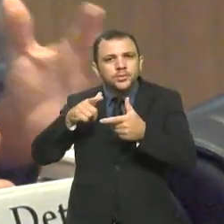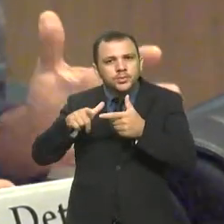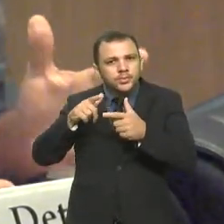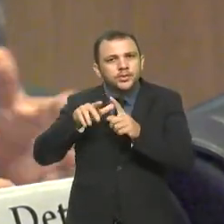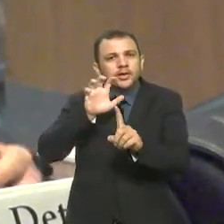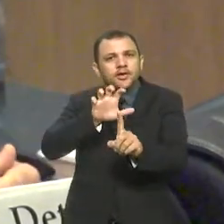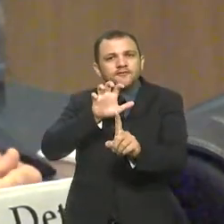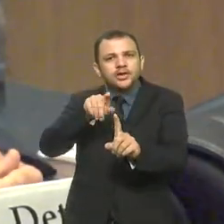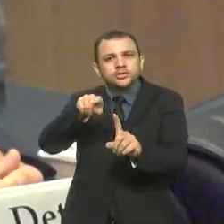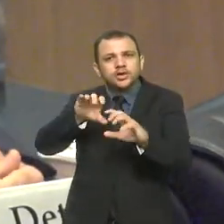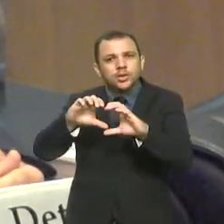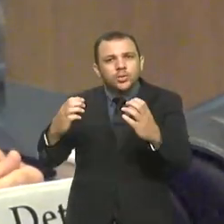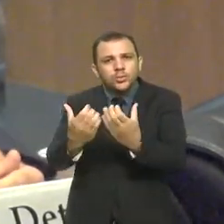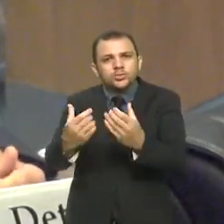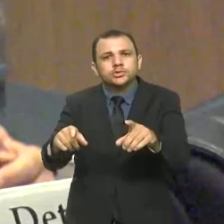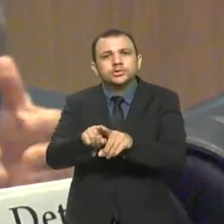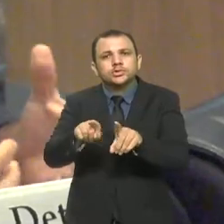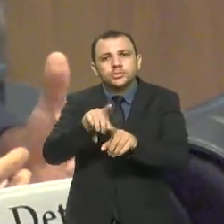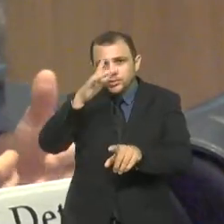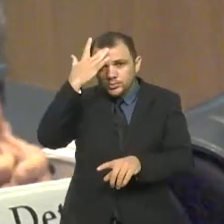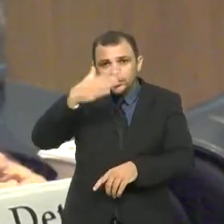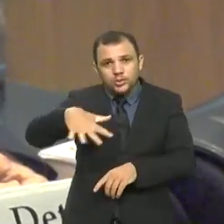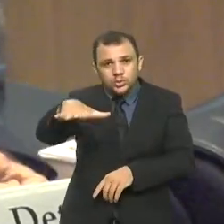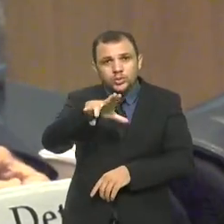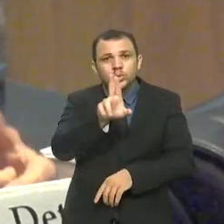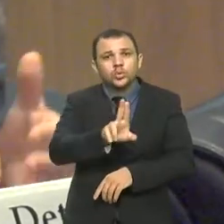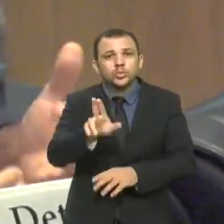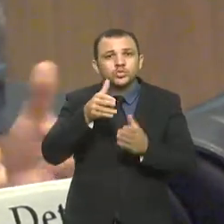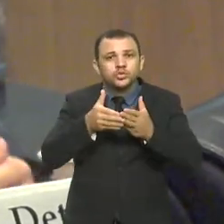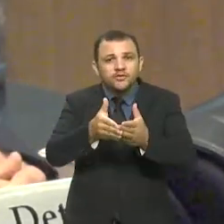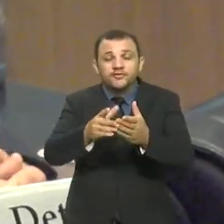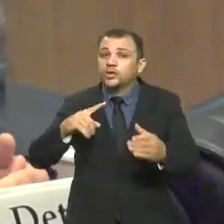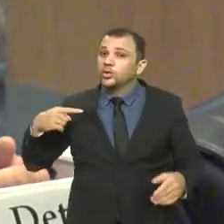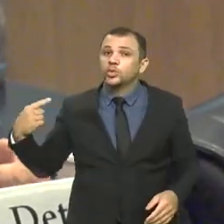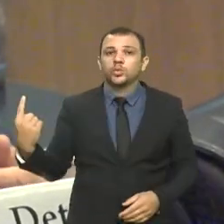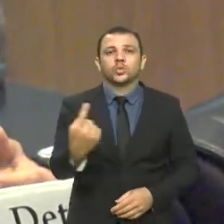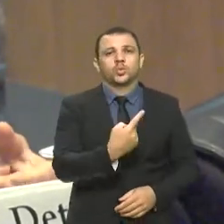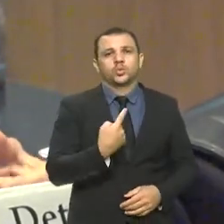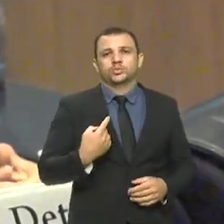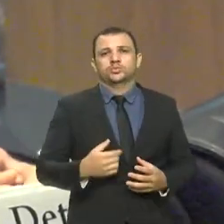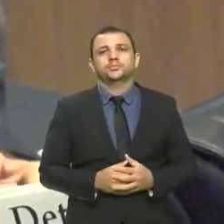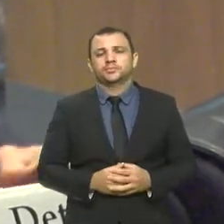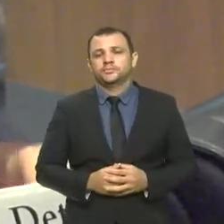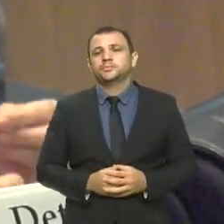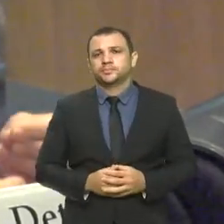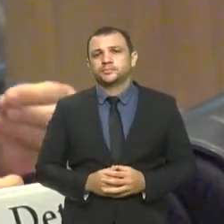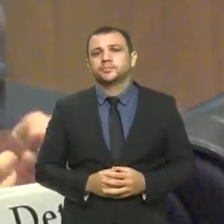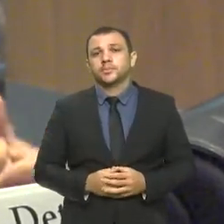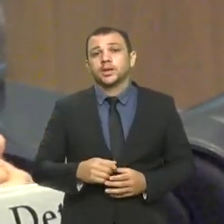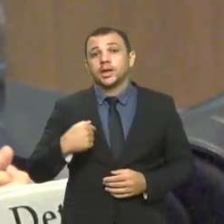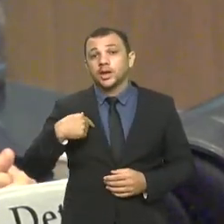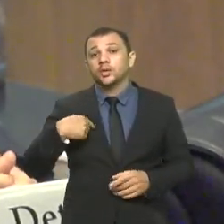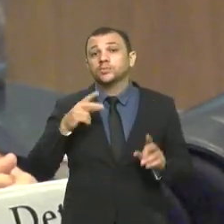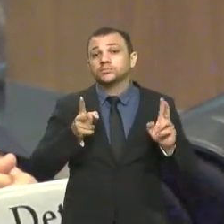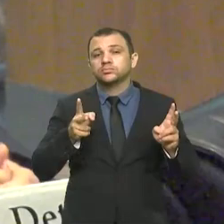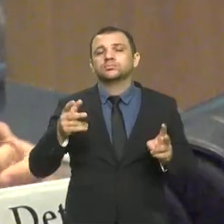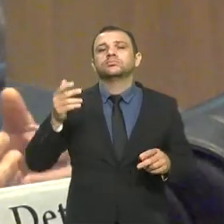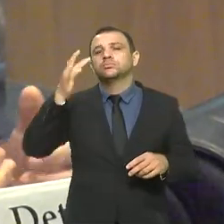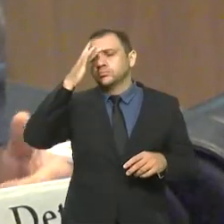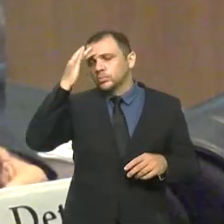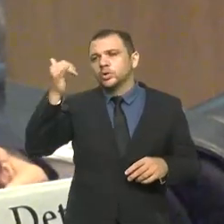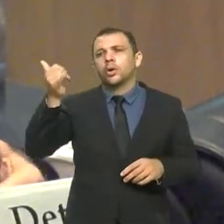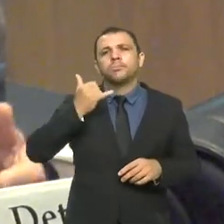comunidades, que atingem nossos usuários e que atingem a todos nós. Eu tenho recebido inúmeros